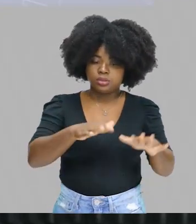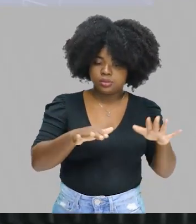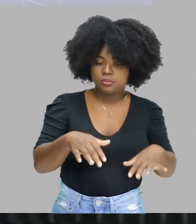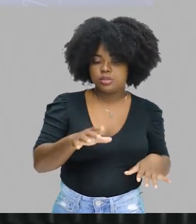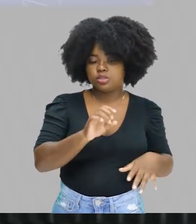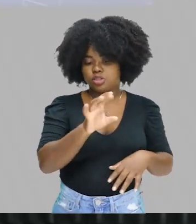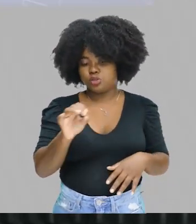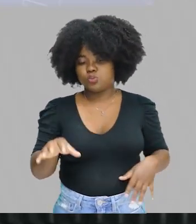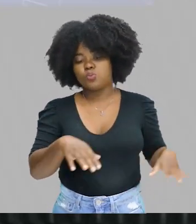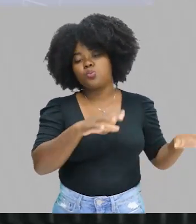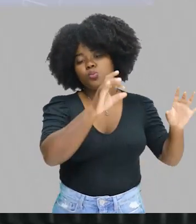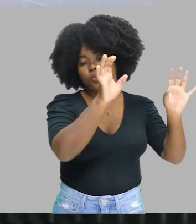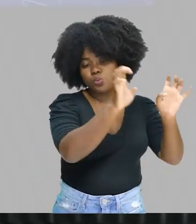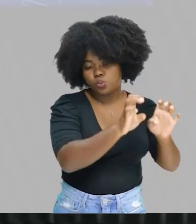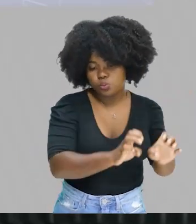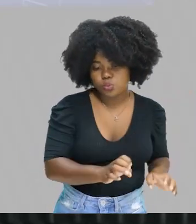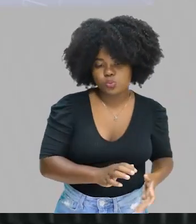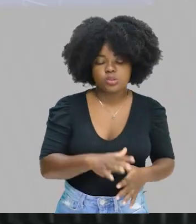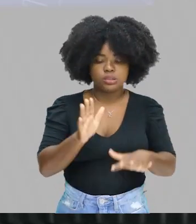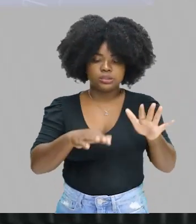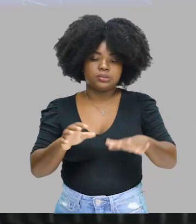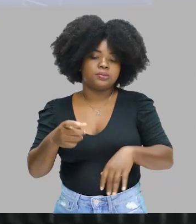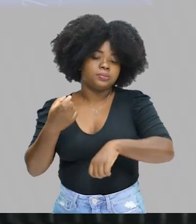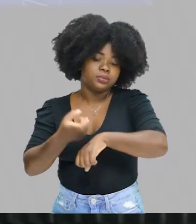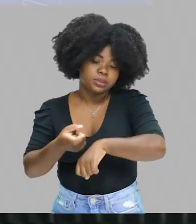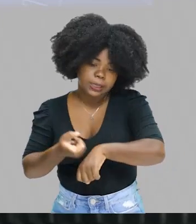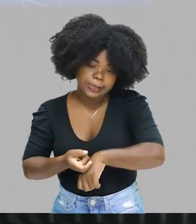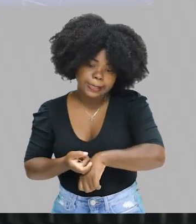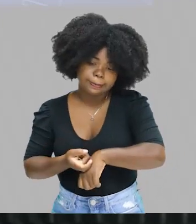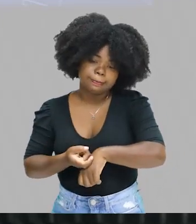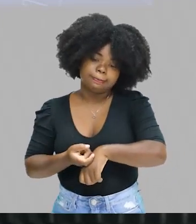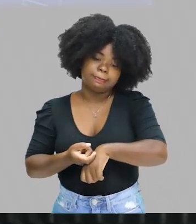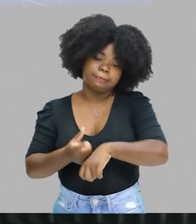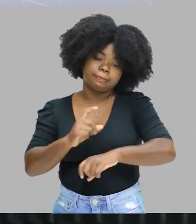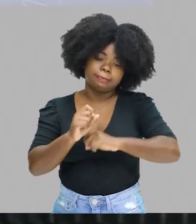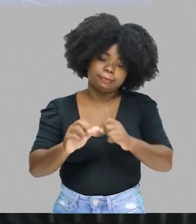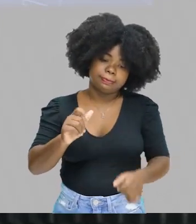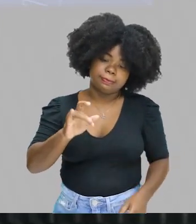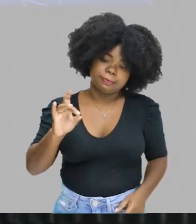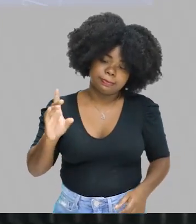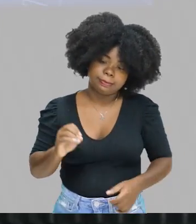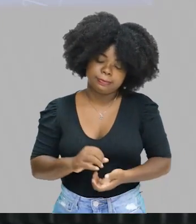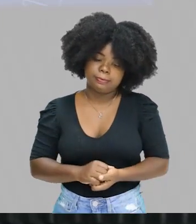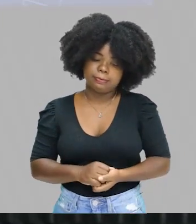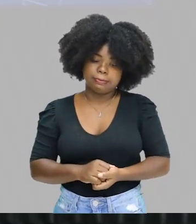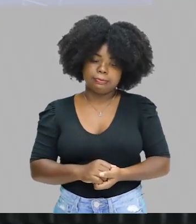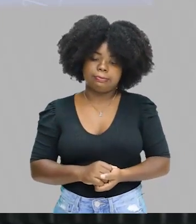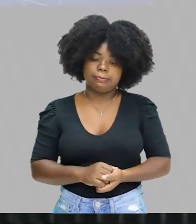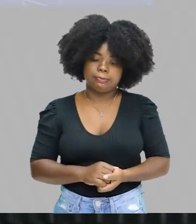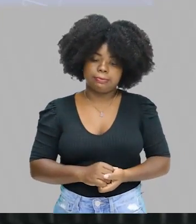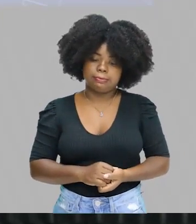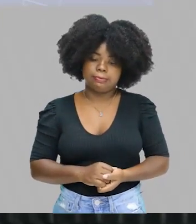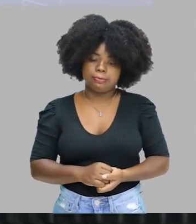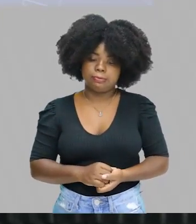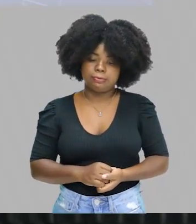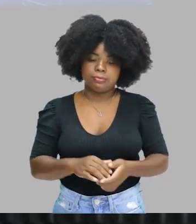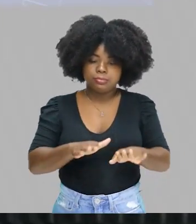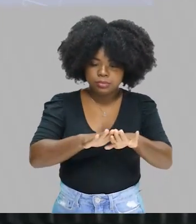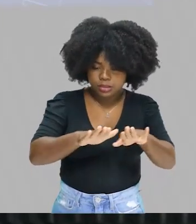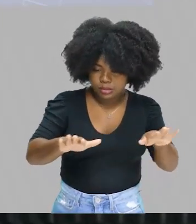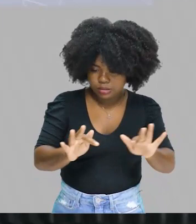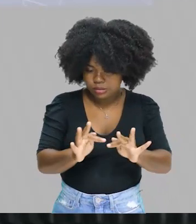O material fosco, às vezes no metal, ele pode de pedra, ele pode receber um banho ácido, um jateamento para criar uma superfície mais lisa ou